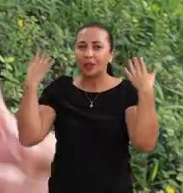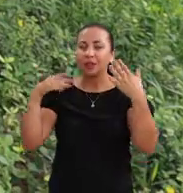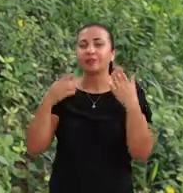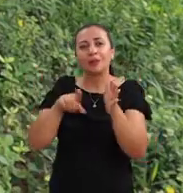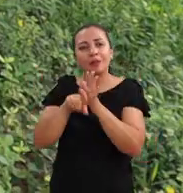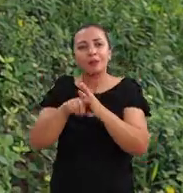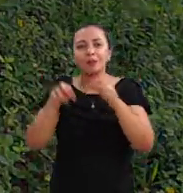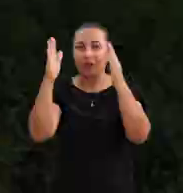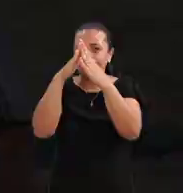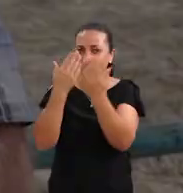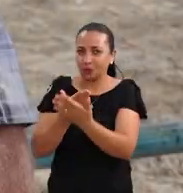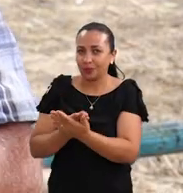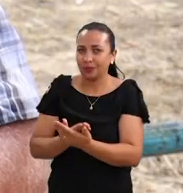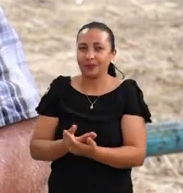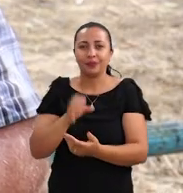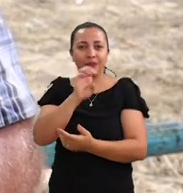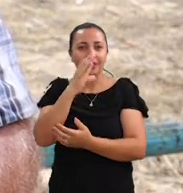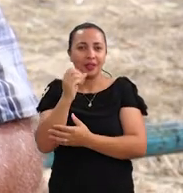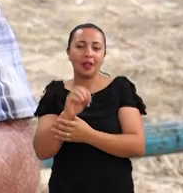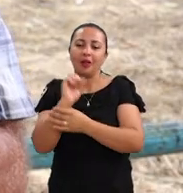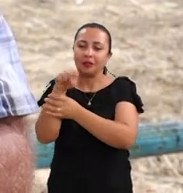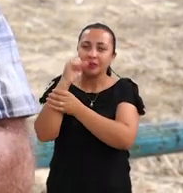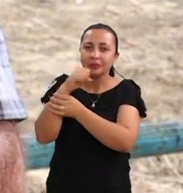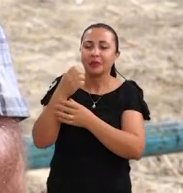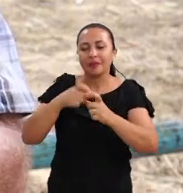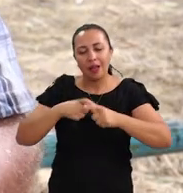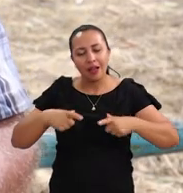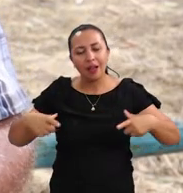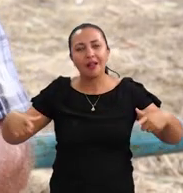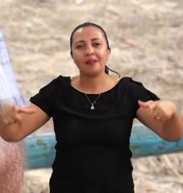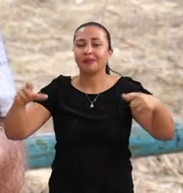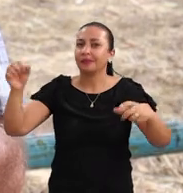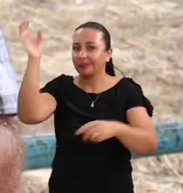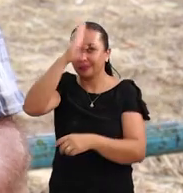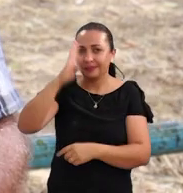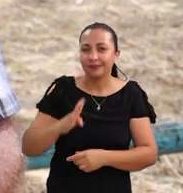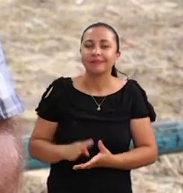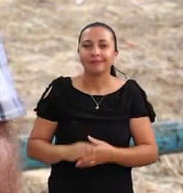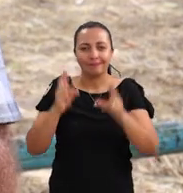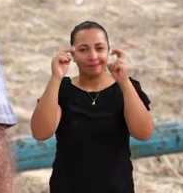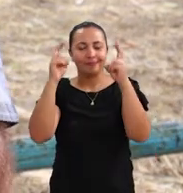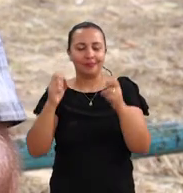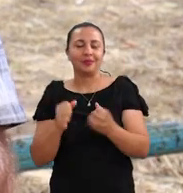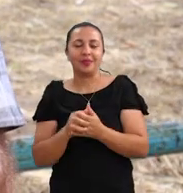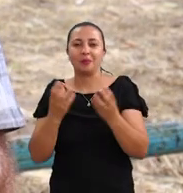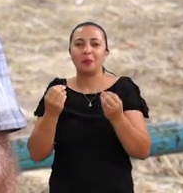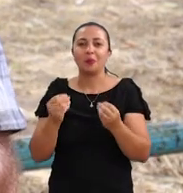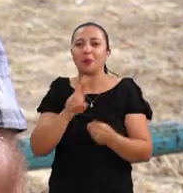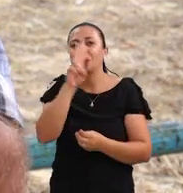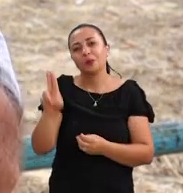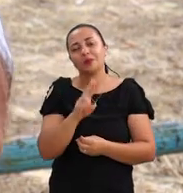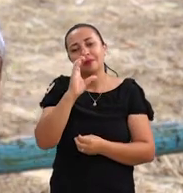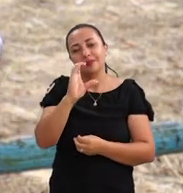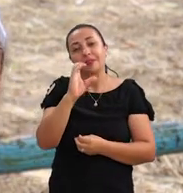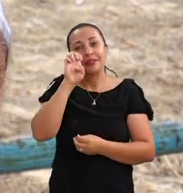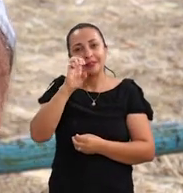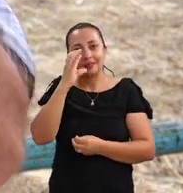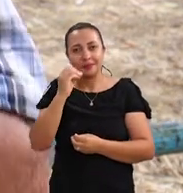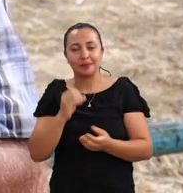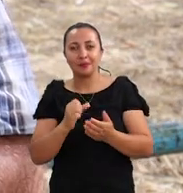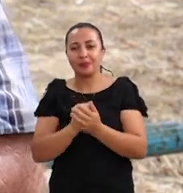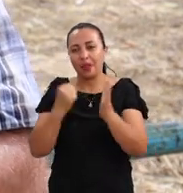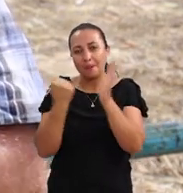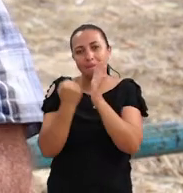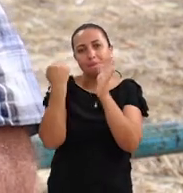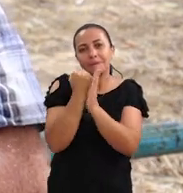e questões escolares. A ecoterapia realmente ela vem se expandindo a nível do Brasil, é um termo inclusive utilizado, a ecoterapia é